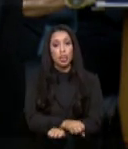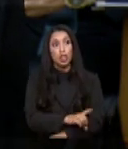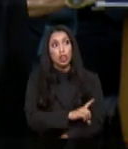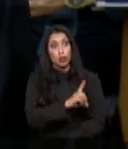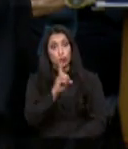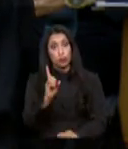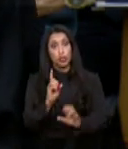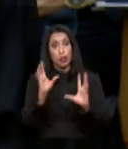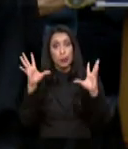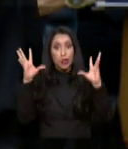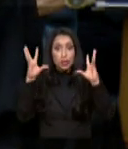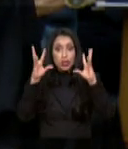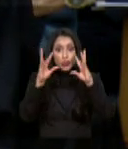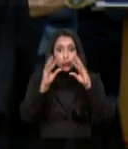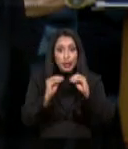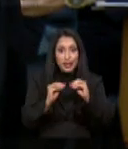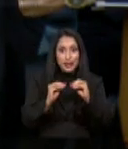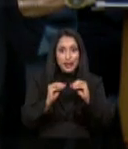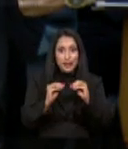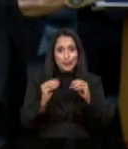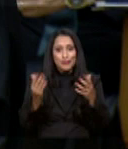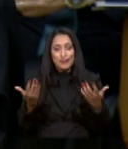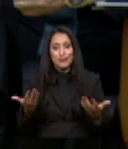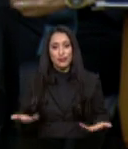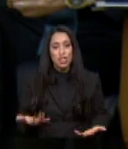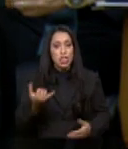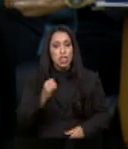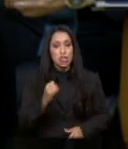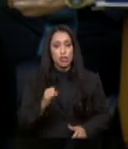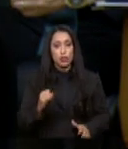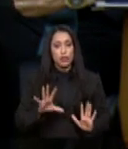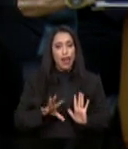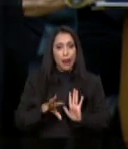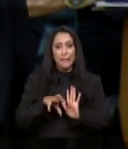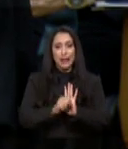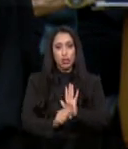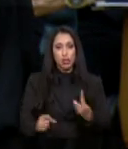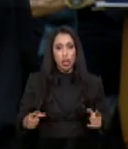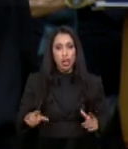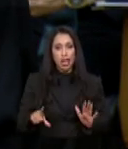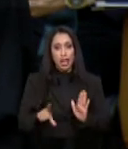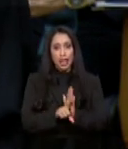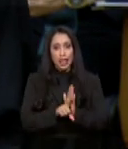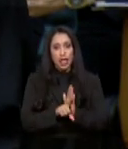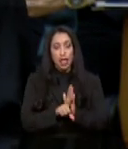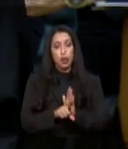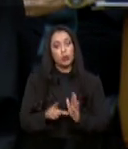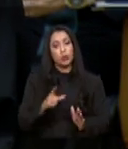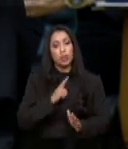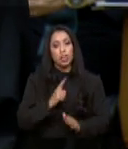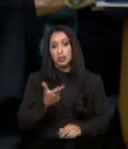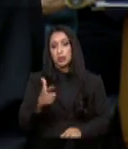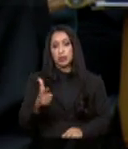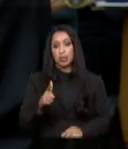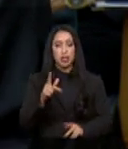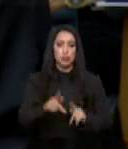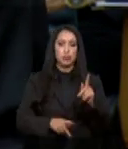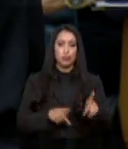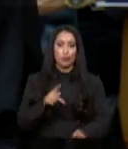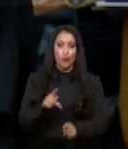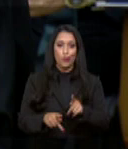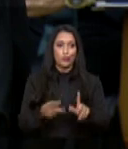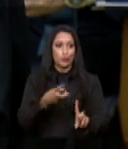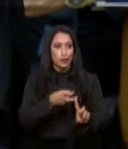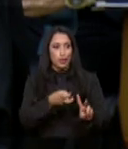testemunhamos há pouco tempo. Sem a Amazônia Legal, não há povos indígenas isolados. O Brasil